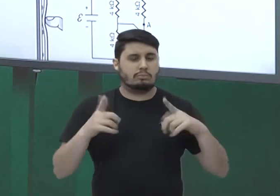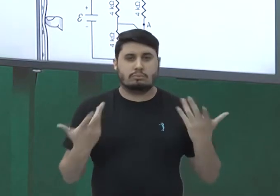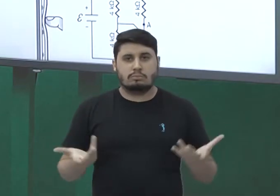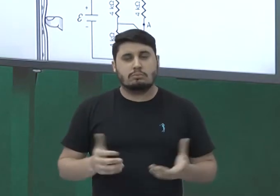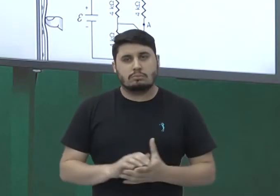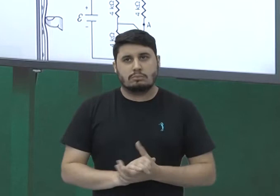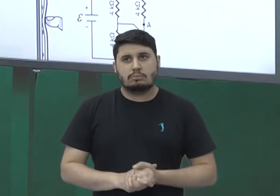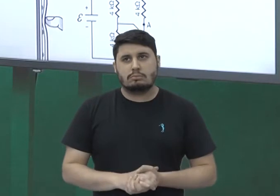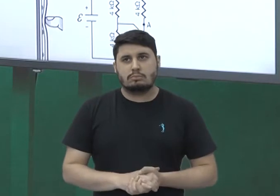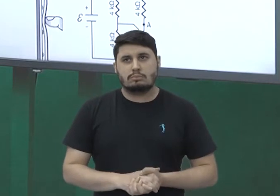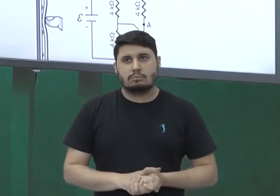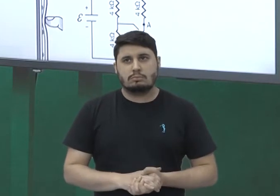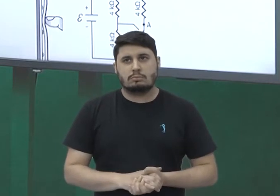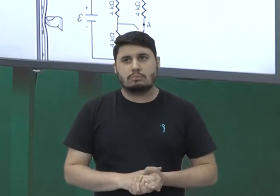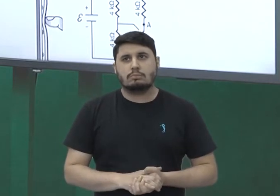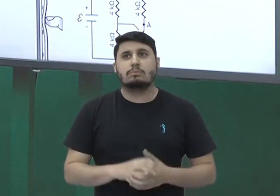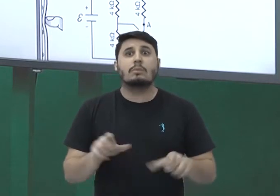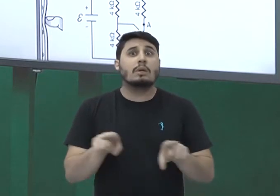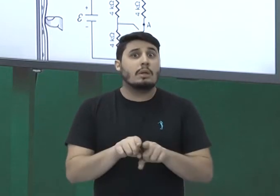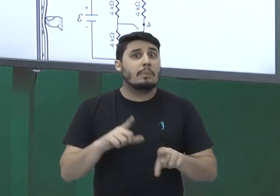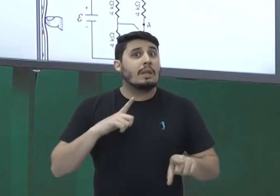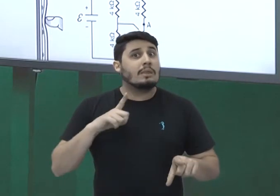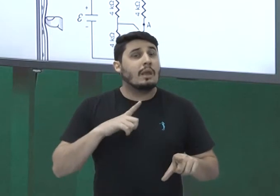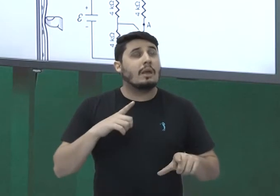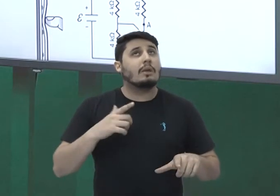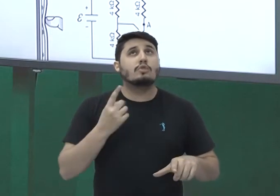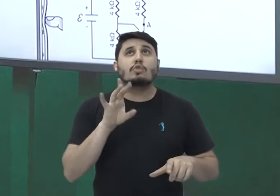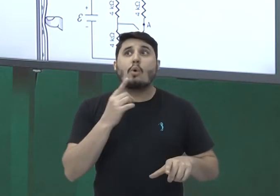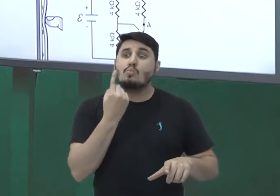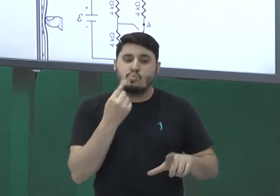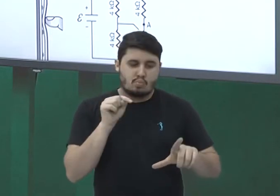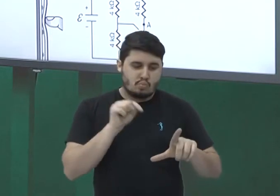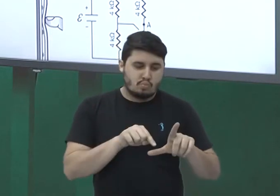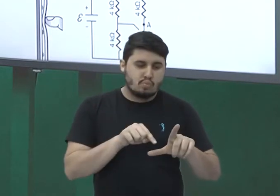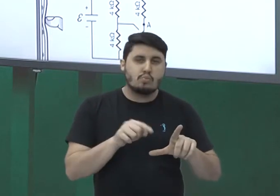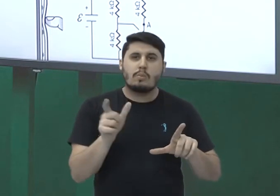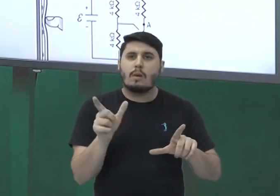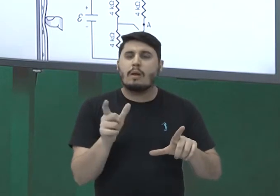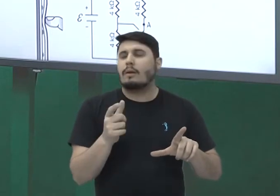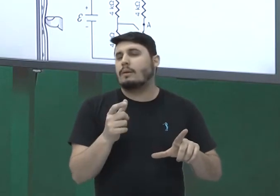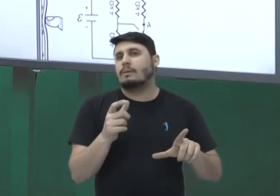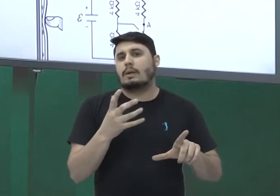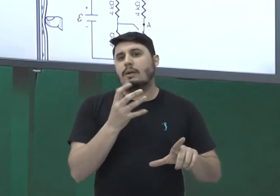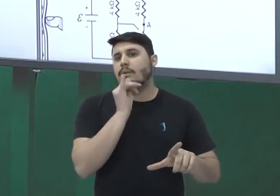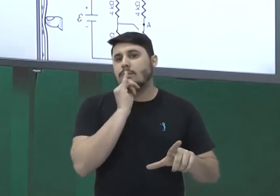Só tem basicamente aquela tecla de travar o celular, ou desligar e ligar, e a de volume, né?